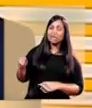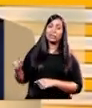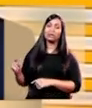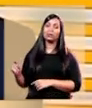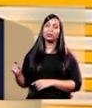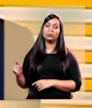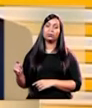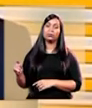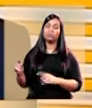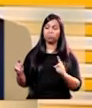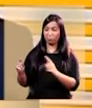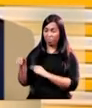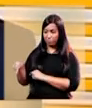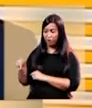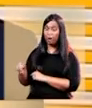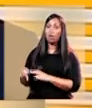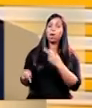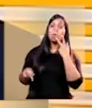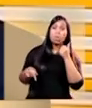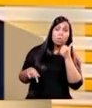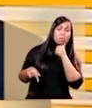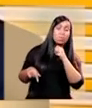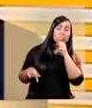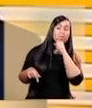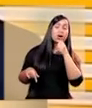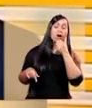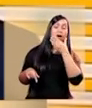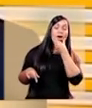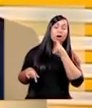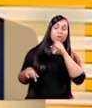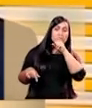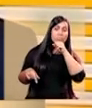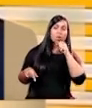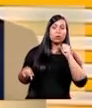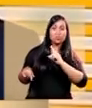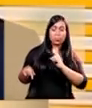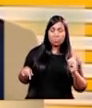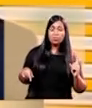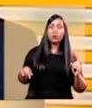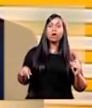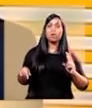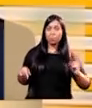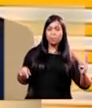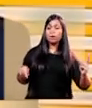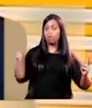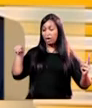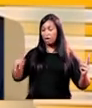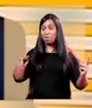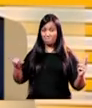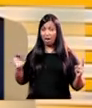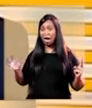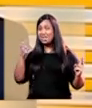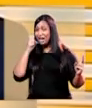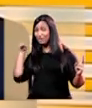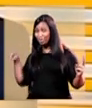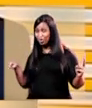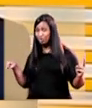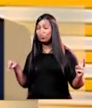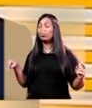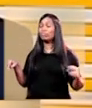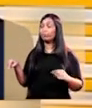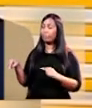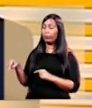é destituída do poder familiar, ou seja, os pais e mães são afastados, e ela é colocada para adoção